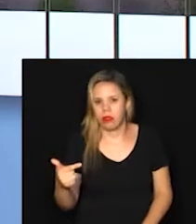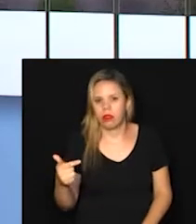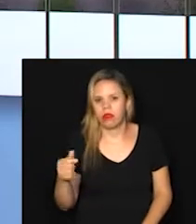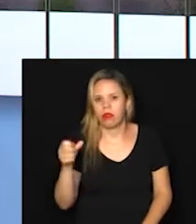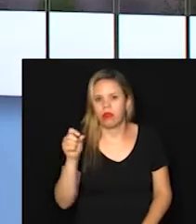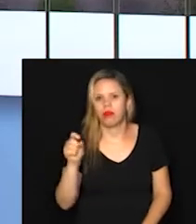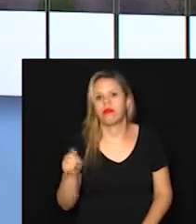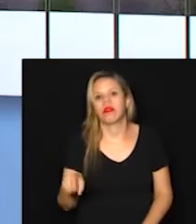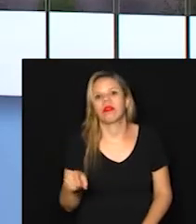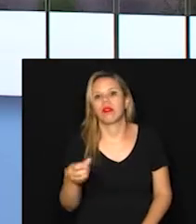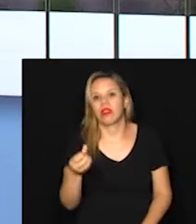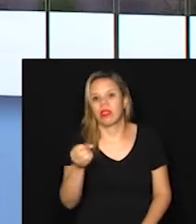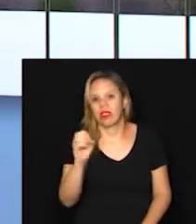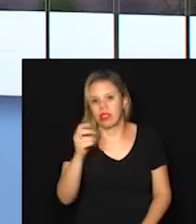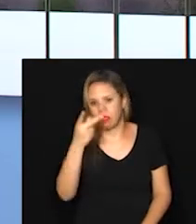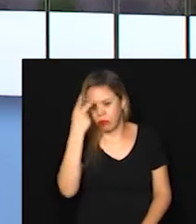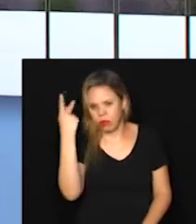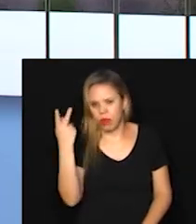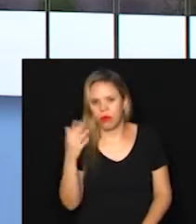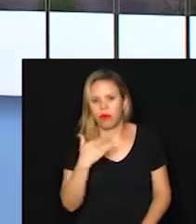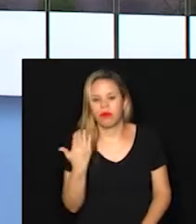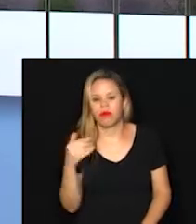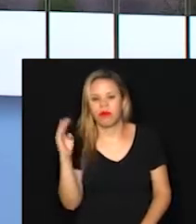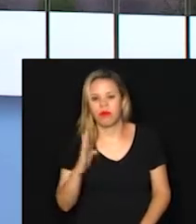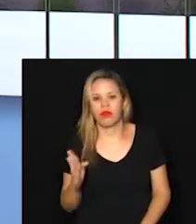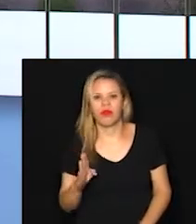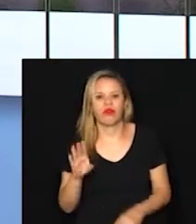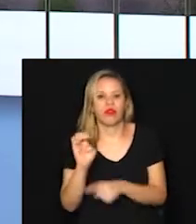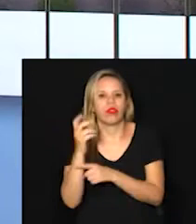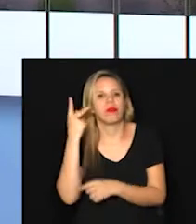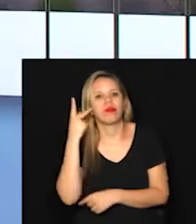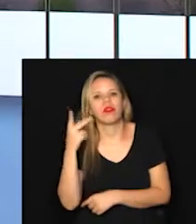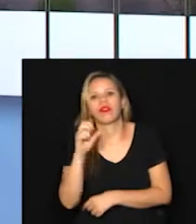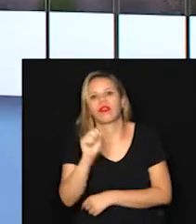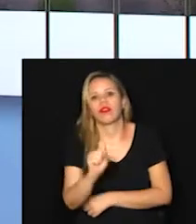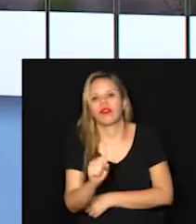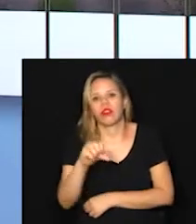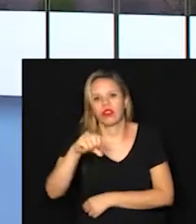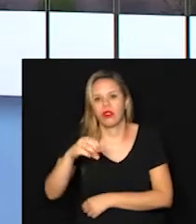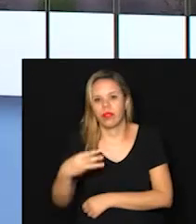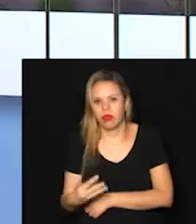132.006 óbitos aqui no Brasil. No estado de São Paulo,